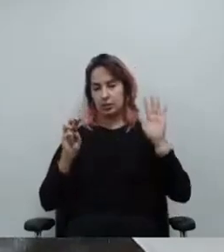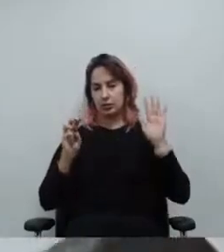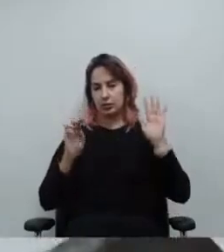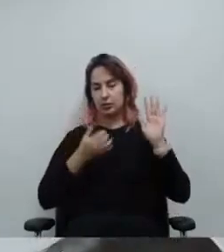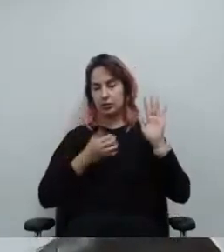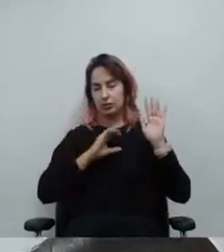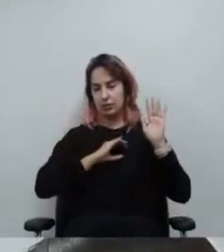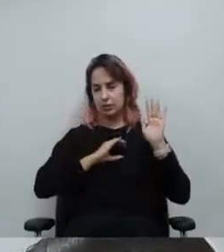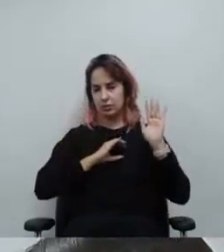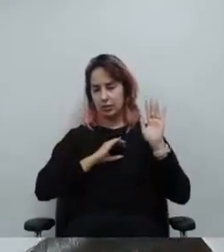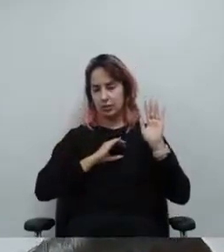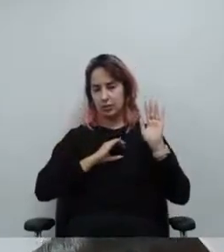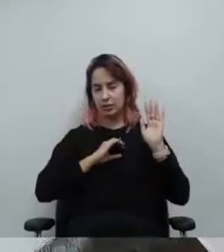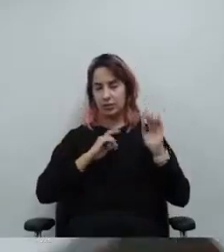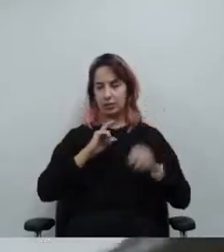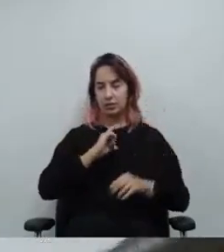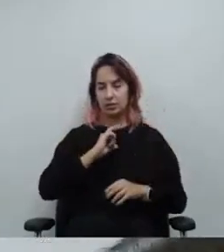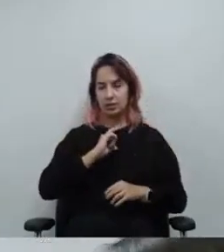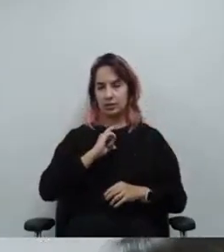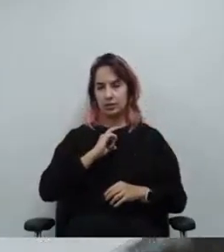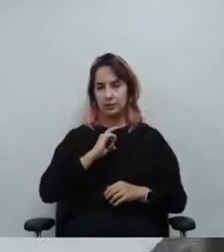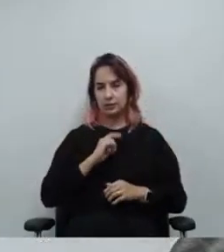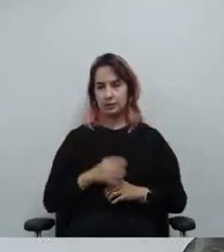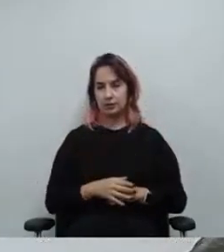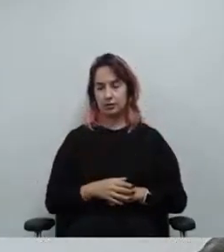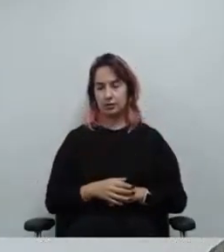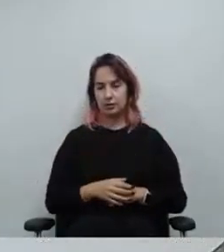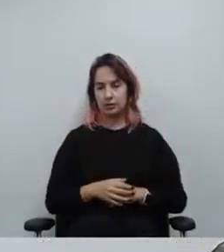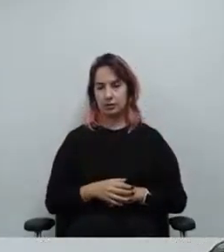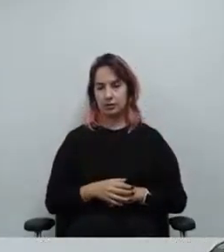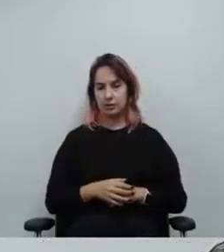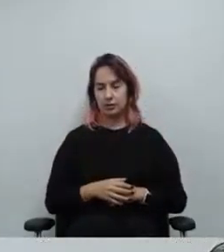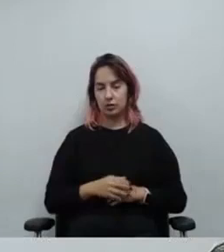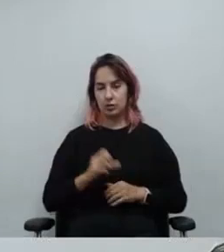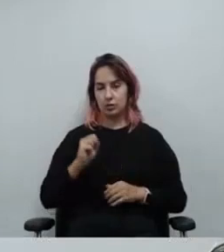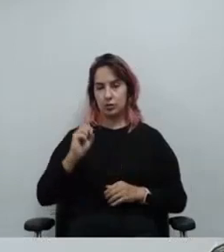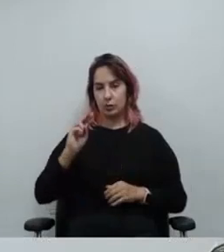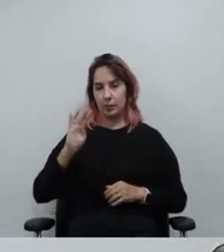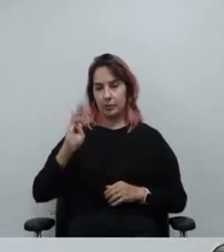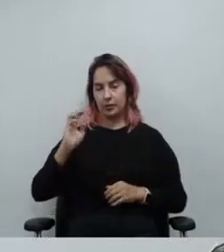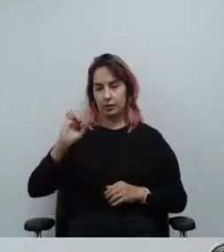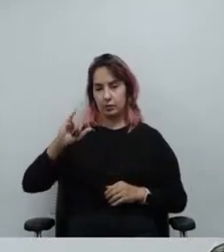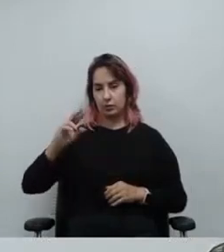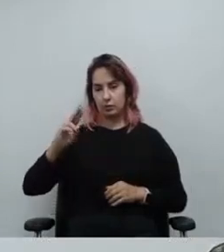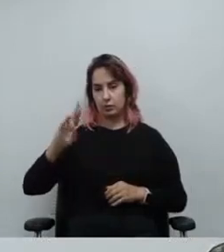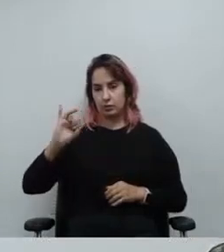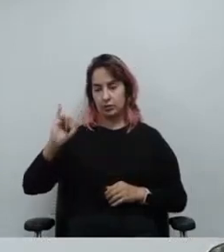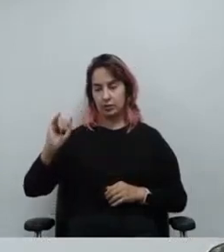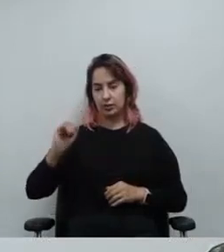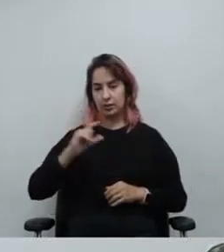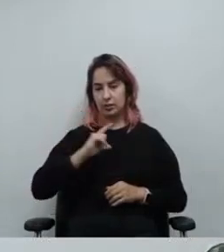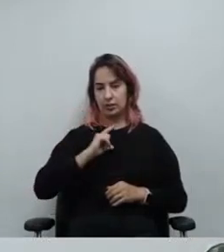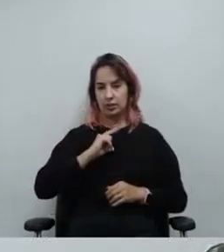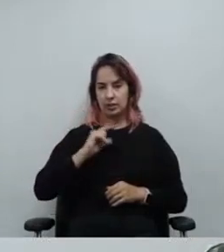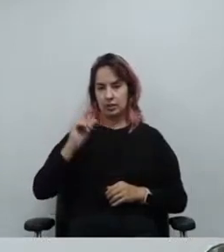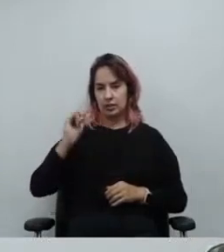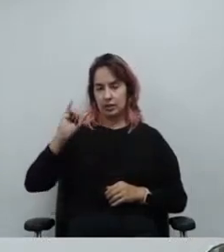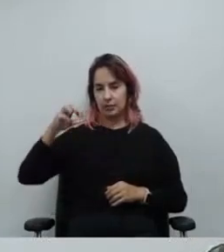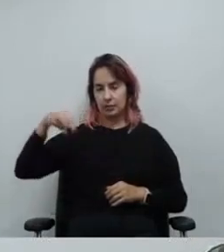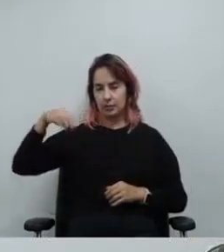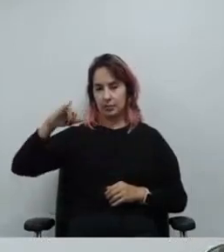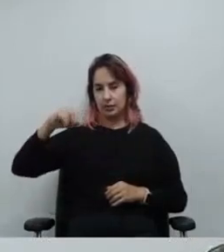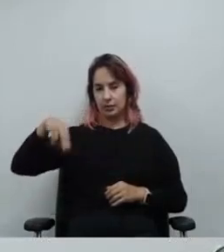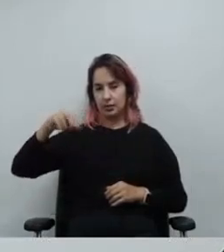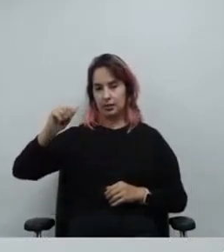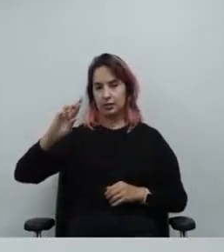ou candidatas, que constam como situação subjúdice, ou seja, a ação judicial com liminares, não sei se são liminares ou